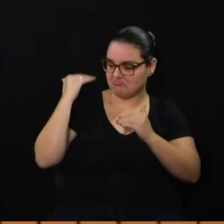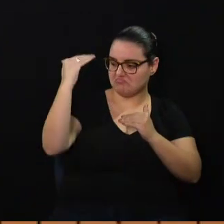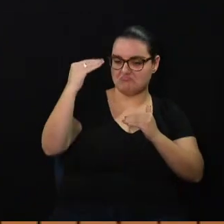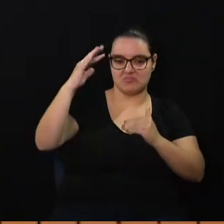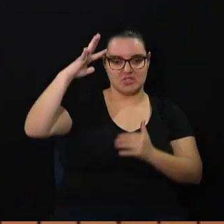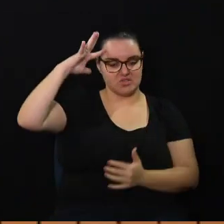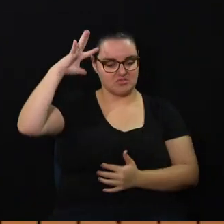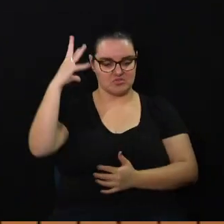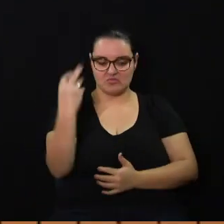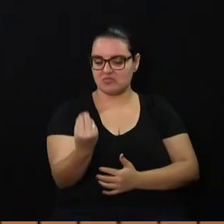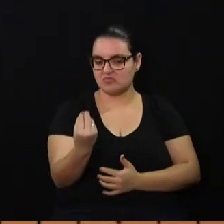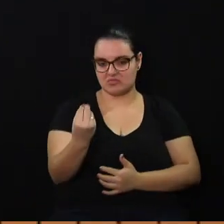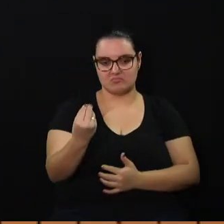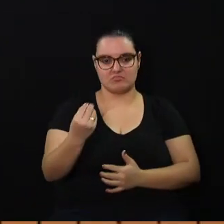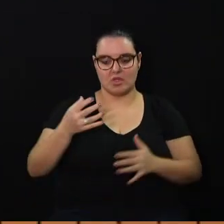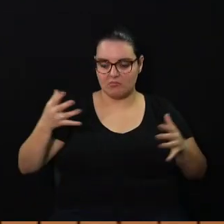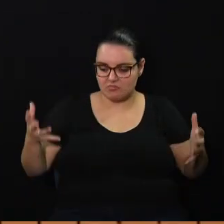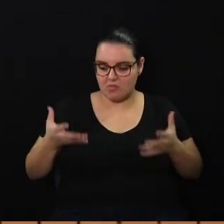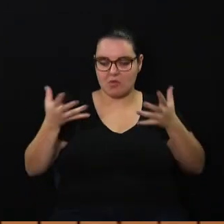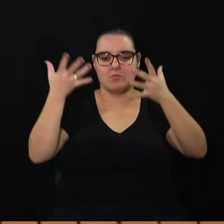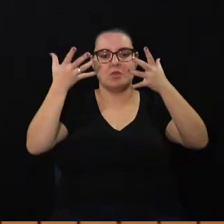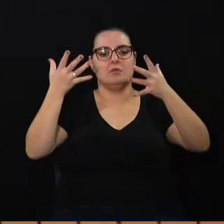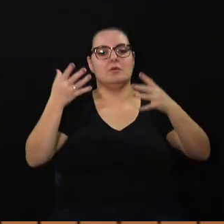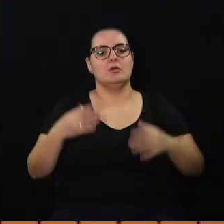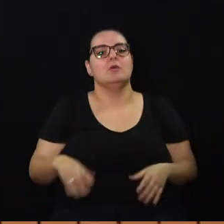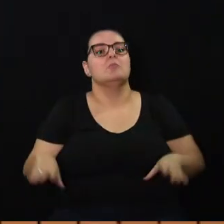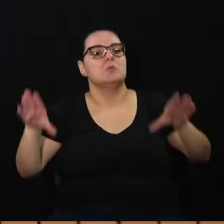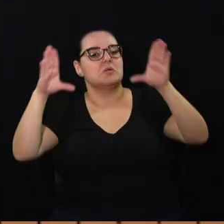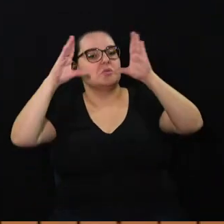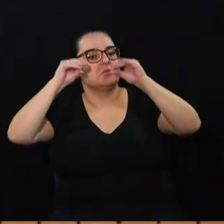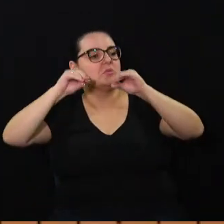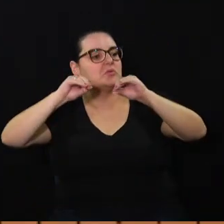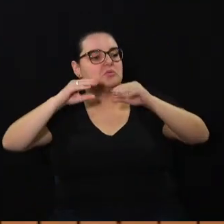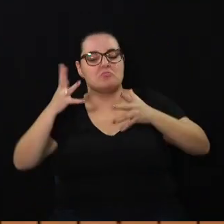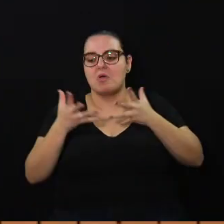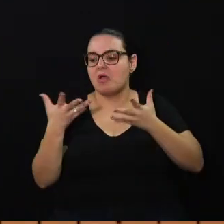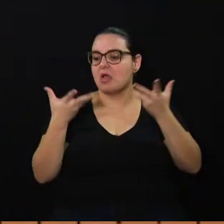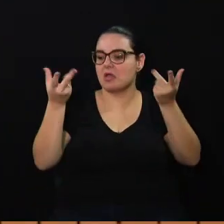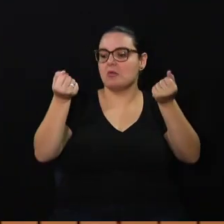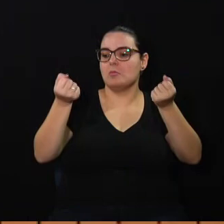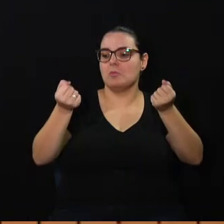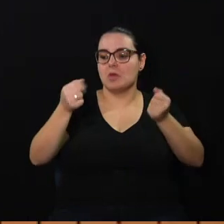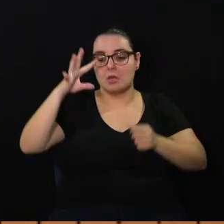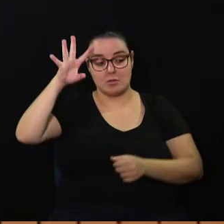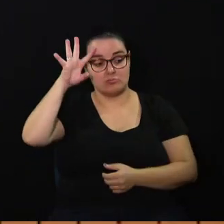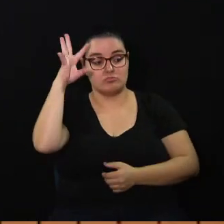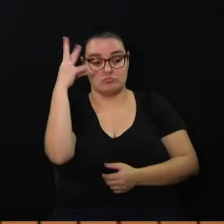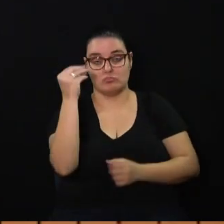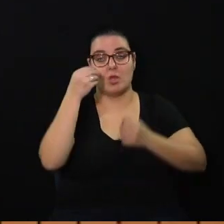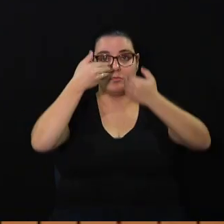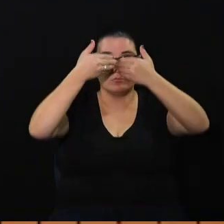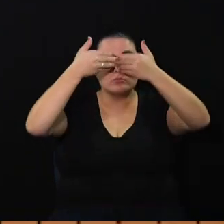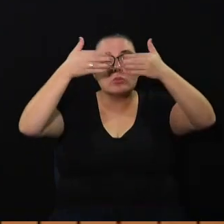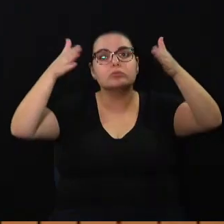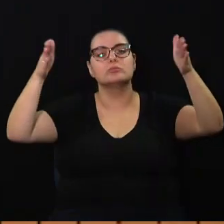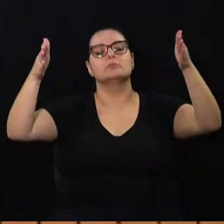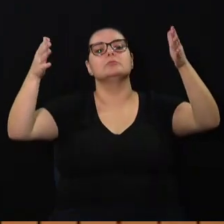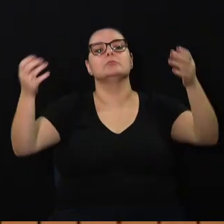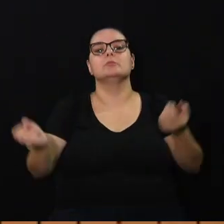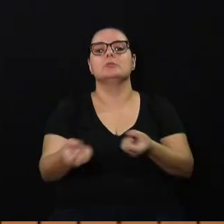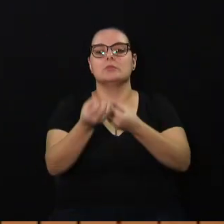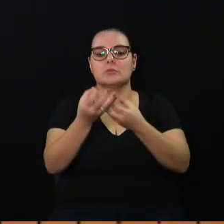sem sombra de dúvida alguma mas nós vamos ter uma noite pra eu fico aqui para que nós possamos cada vez mais te essas informações